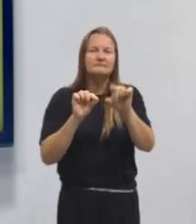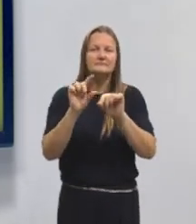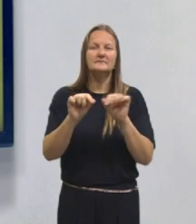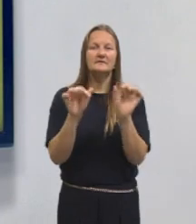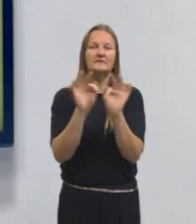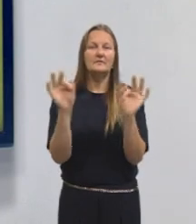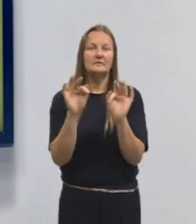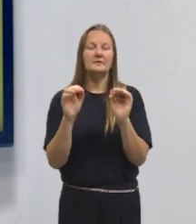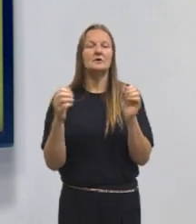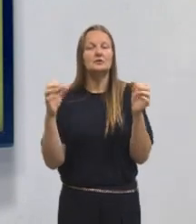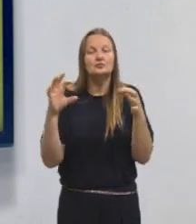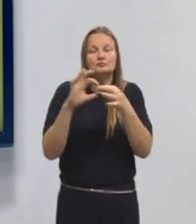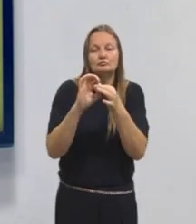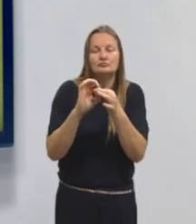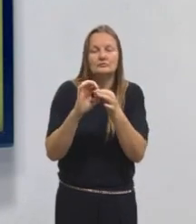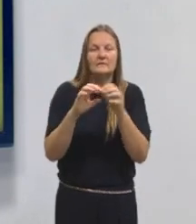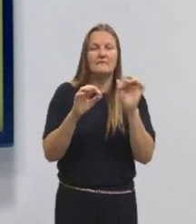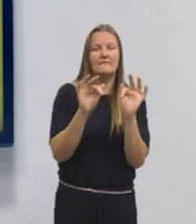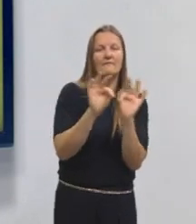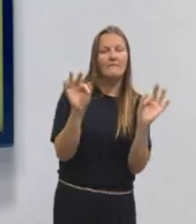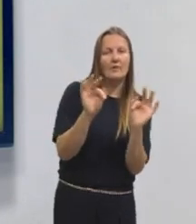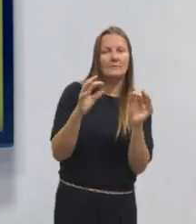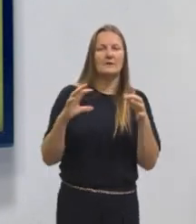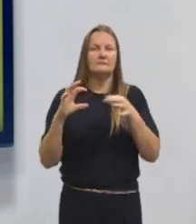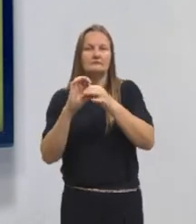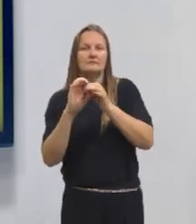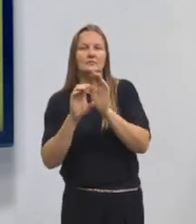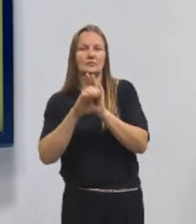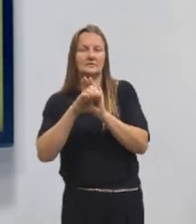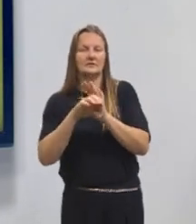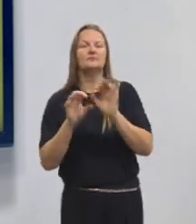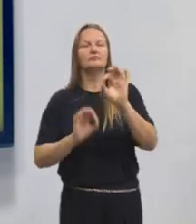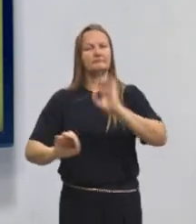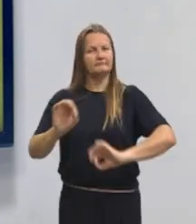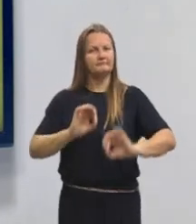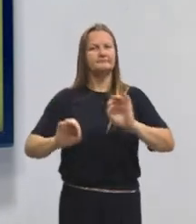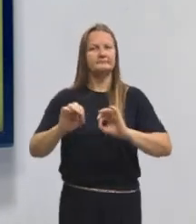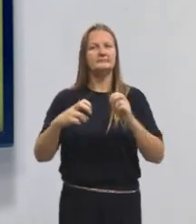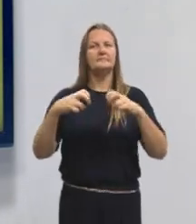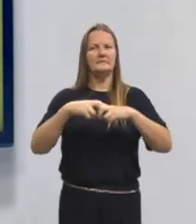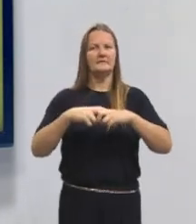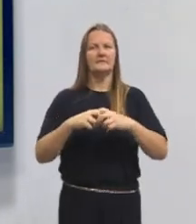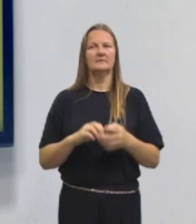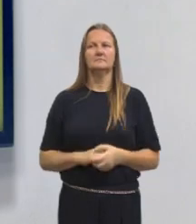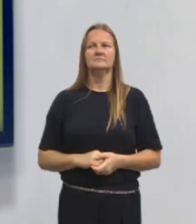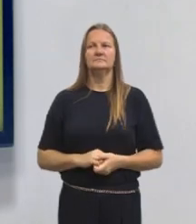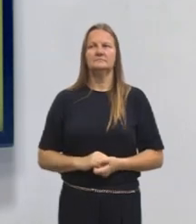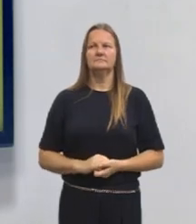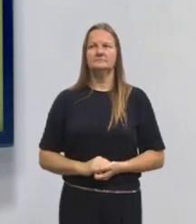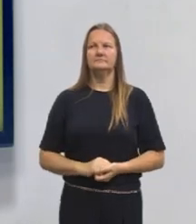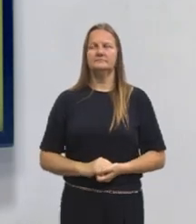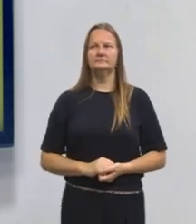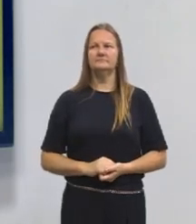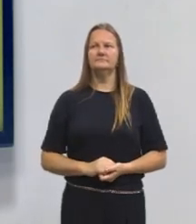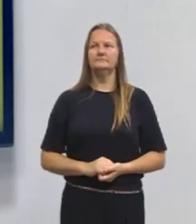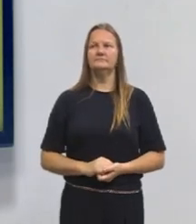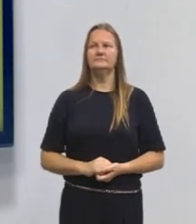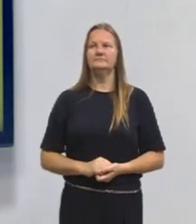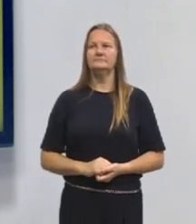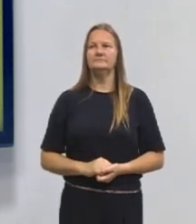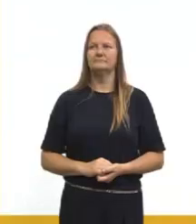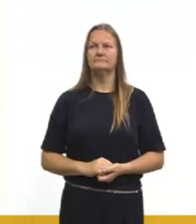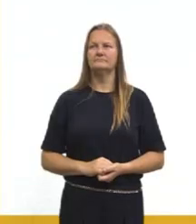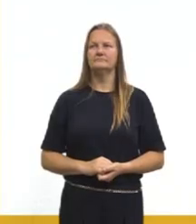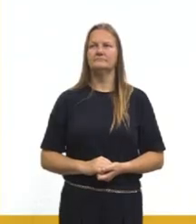está com conceito isso a gente já tava um pouco mais preparado imagina na física né bom então acho